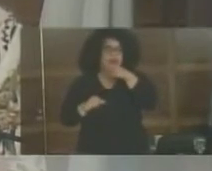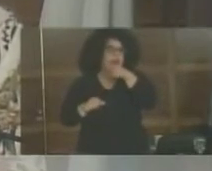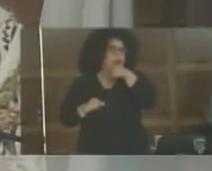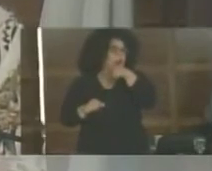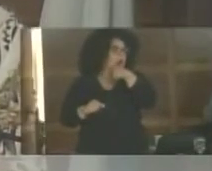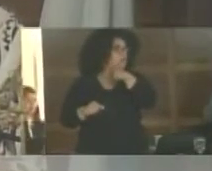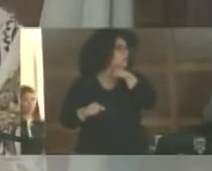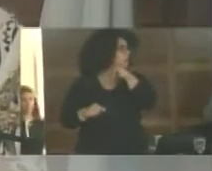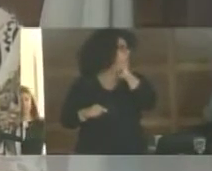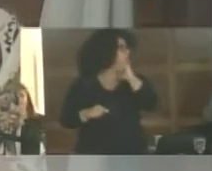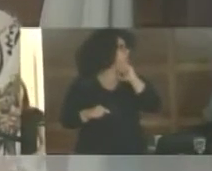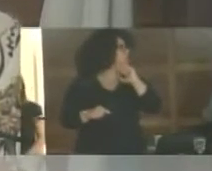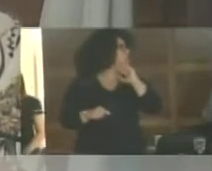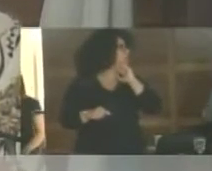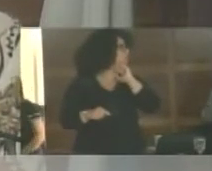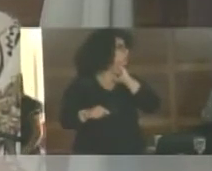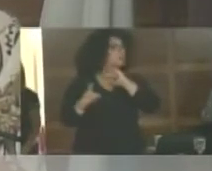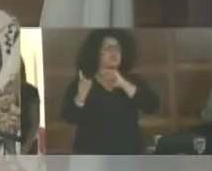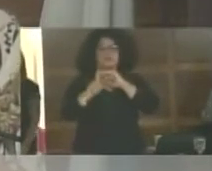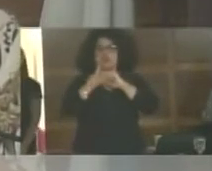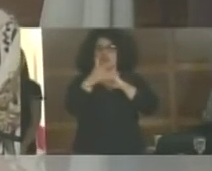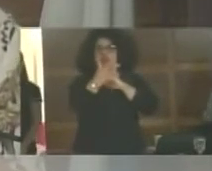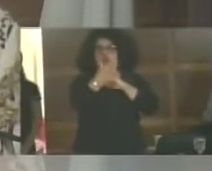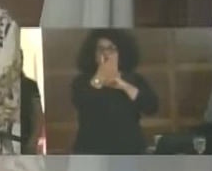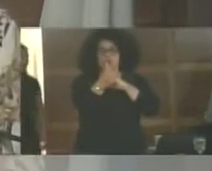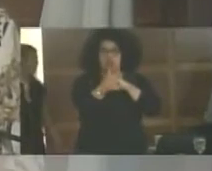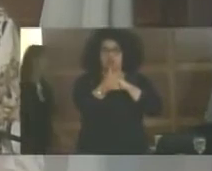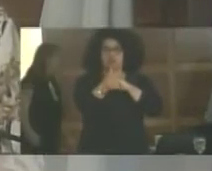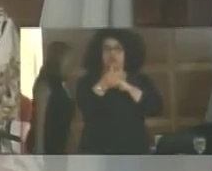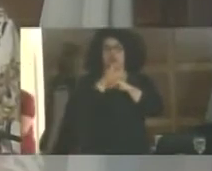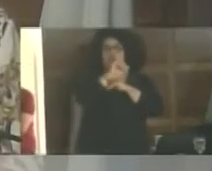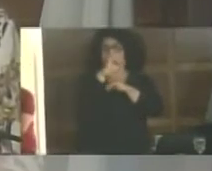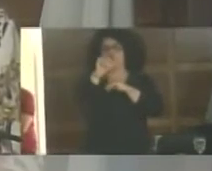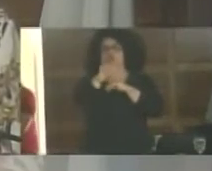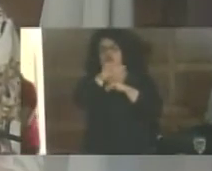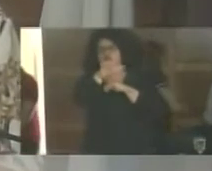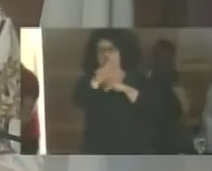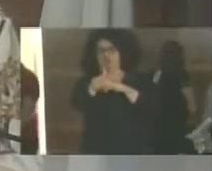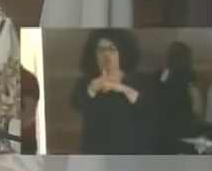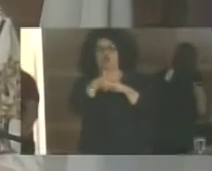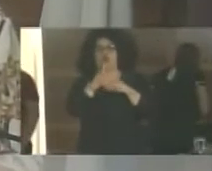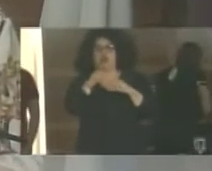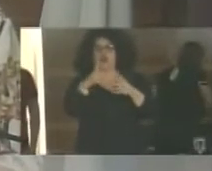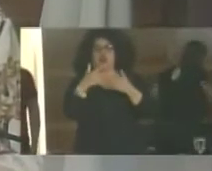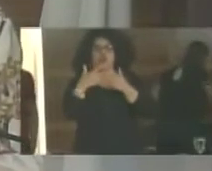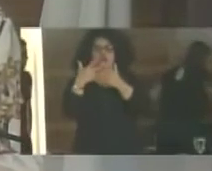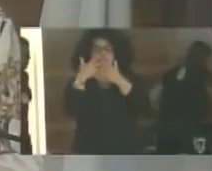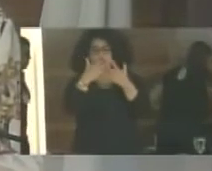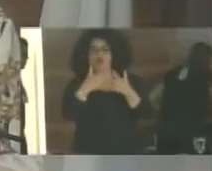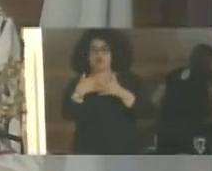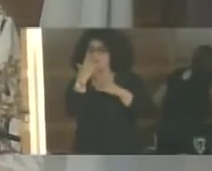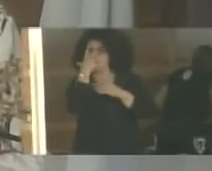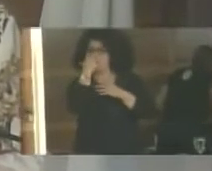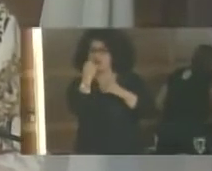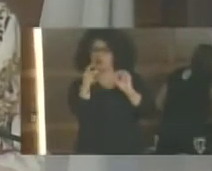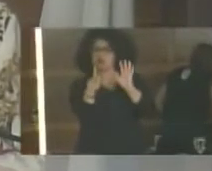aconteceu a licitação para aquisição de um veículo castramóvel, que é a de minha indicação